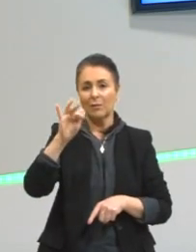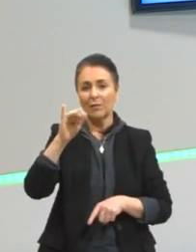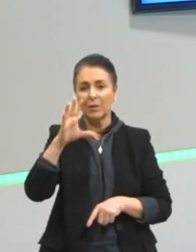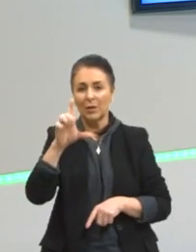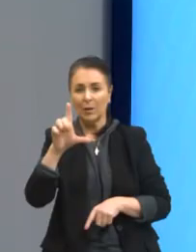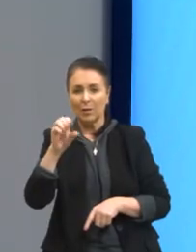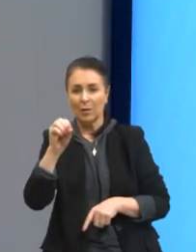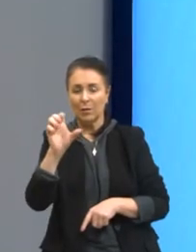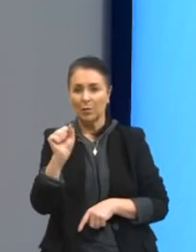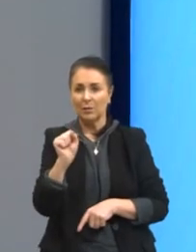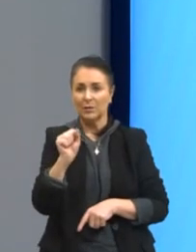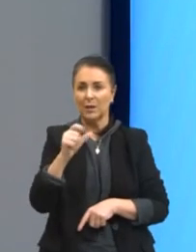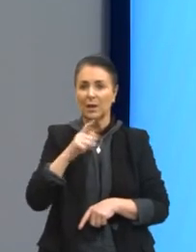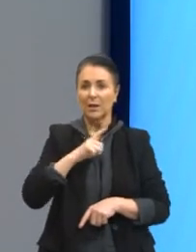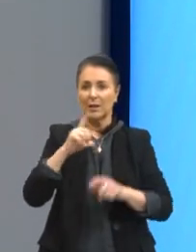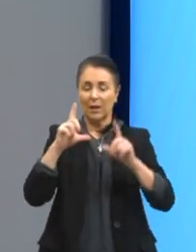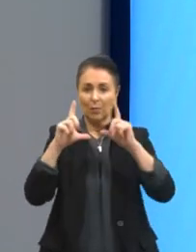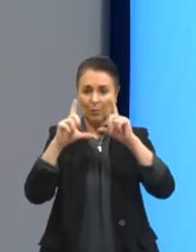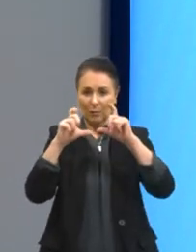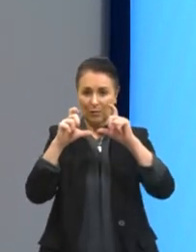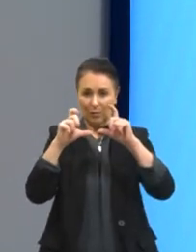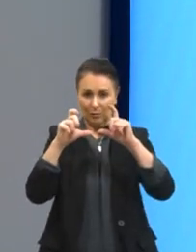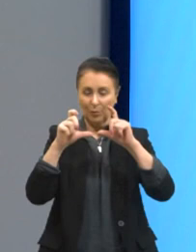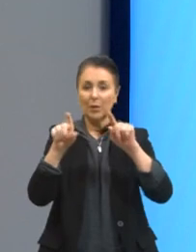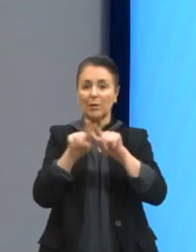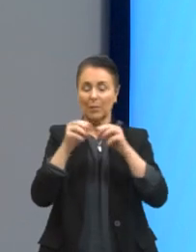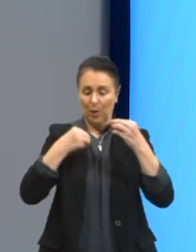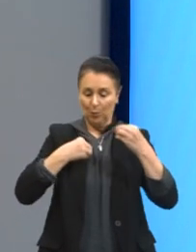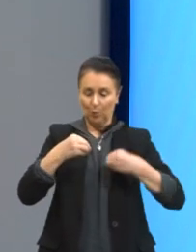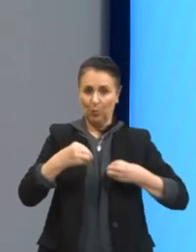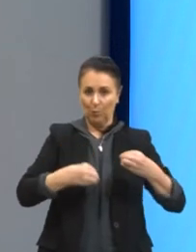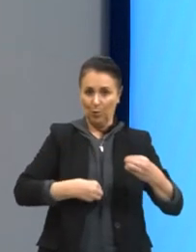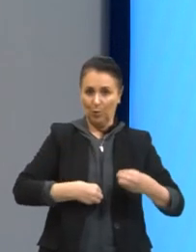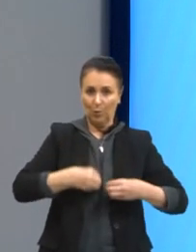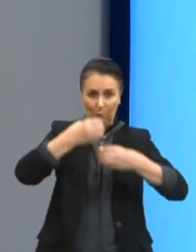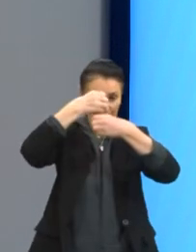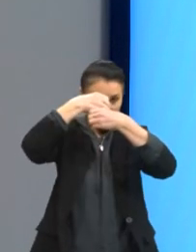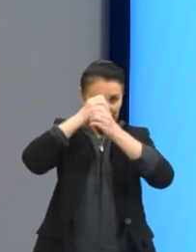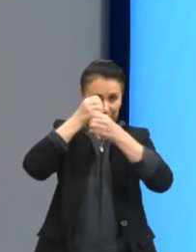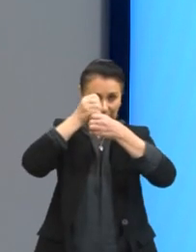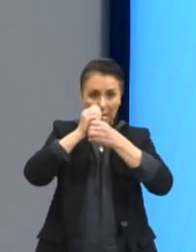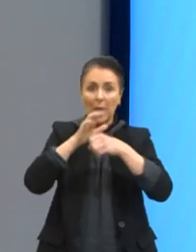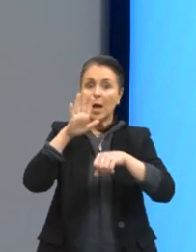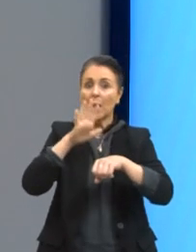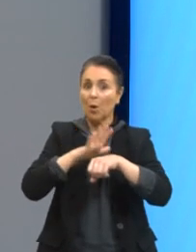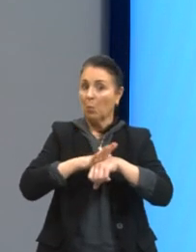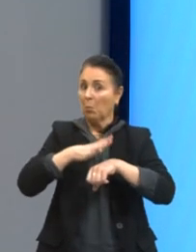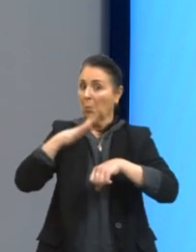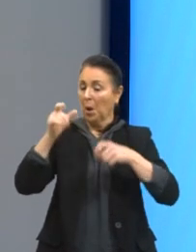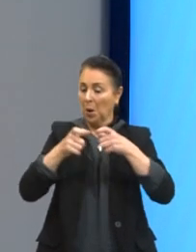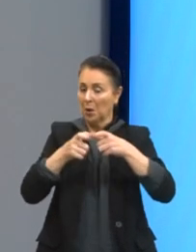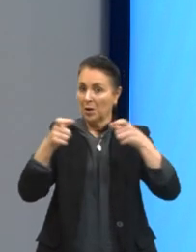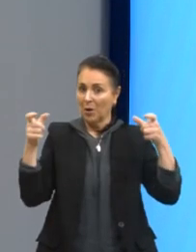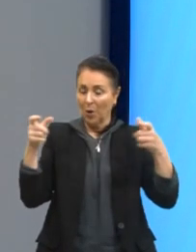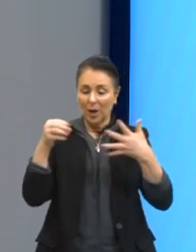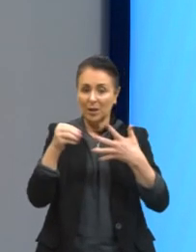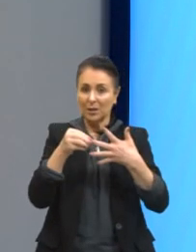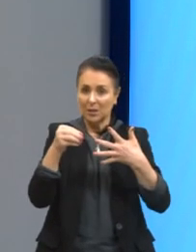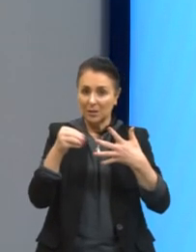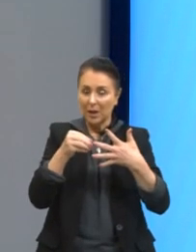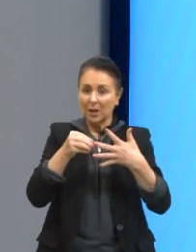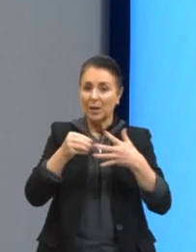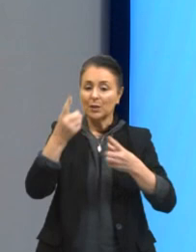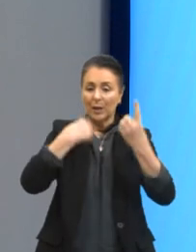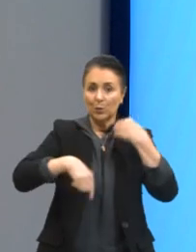que aqui é uma foto dele né num microscópio também tá então ele é o gigantão das células aí do sistema imunológico